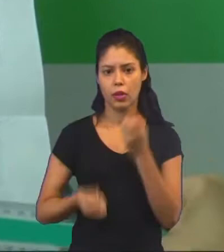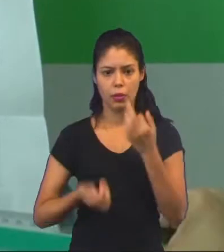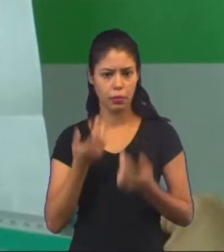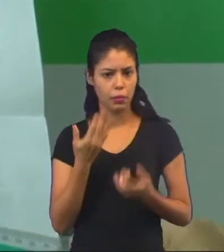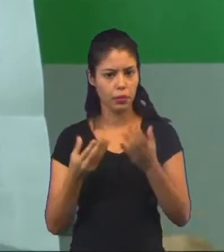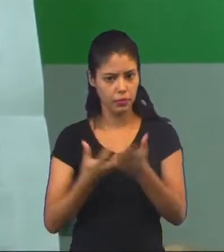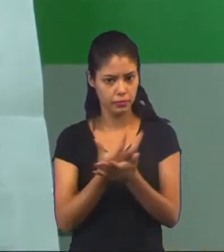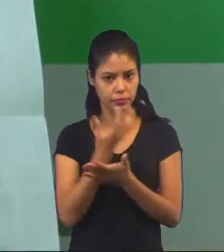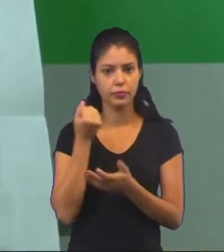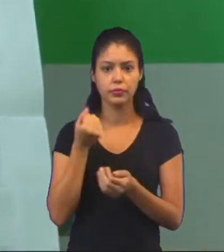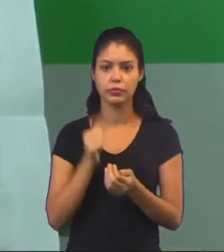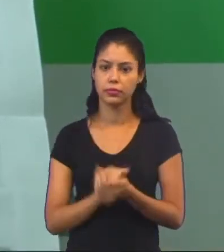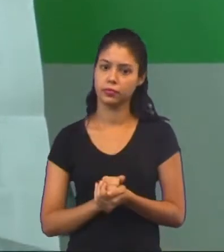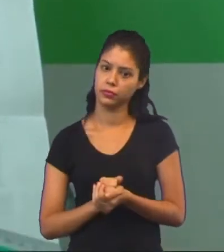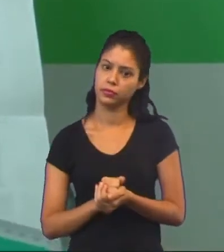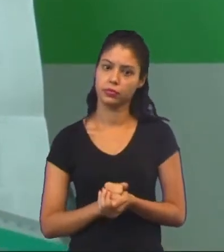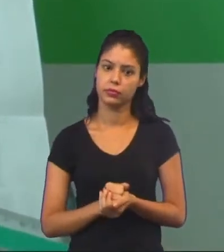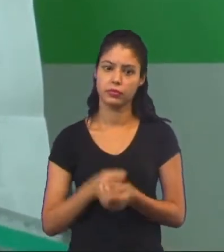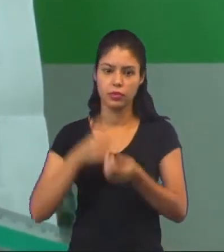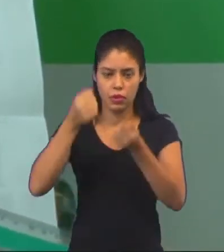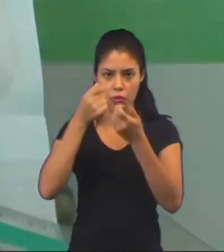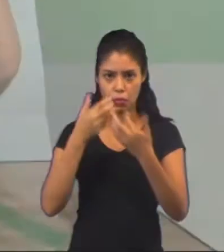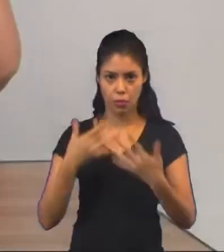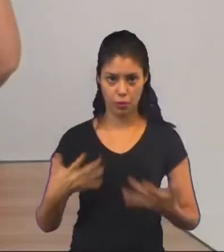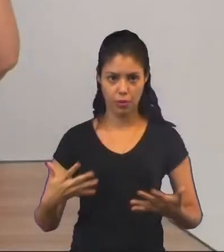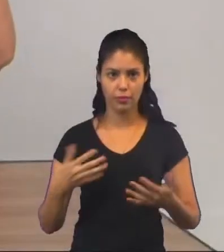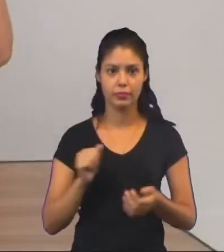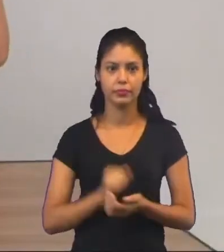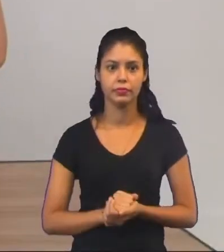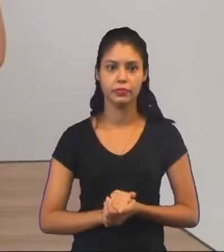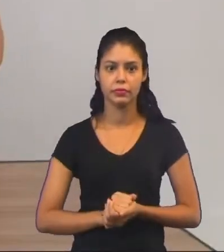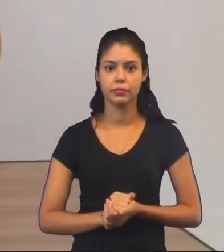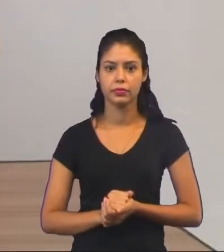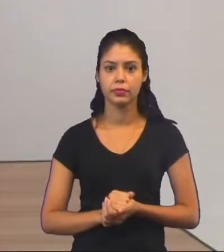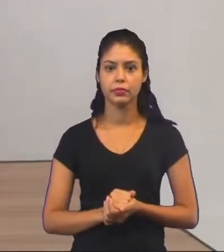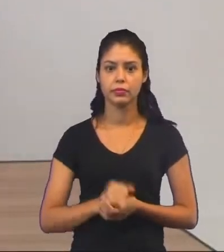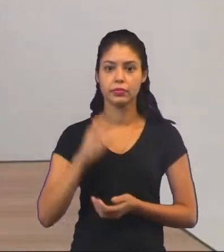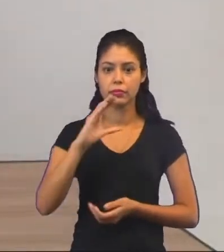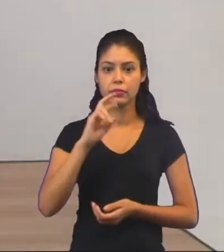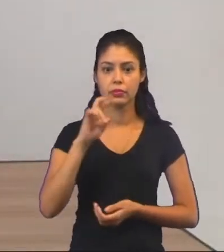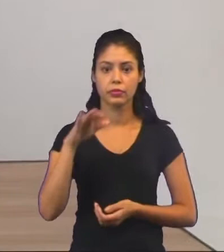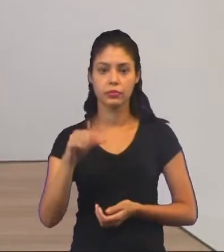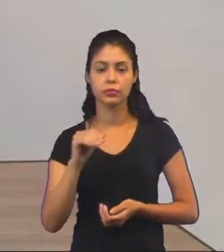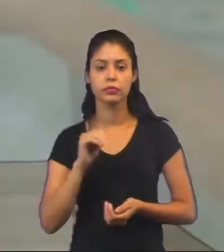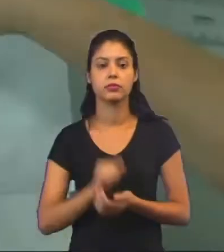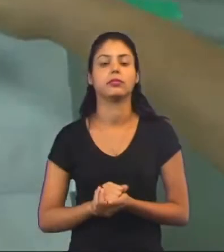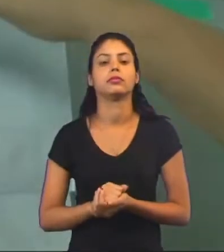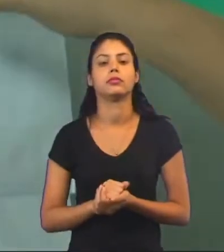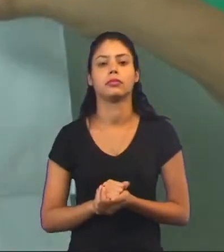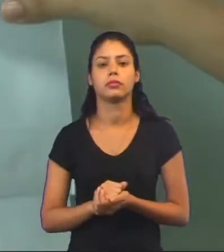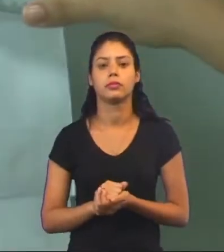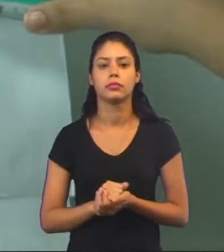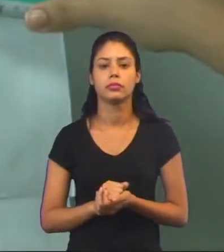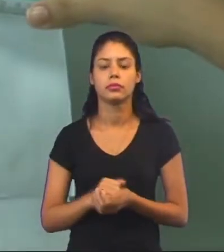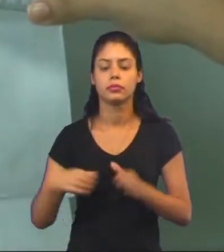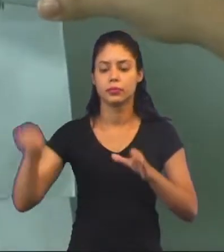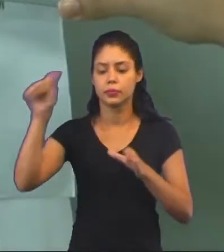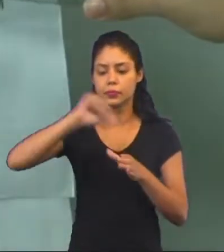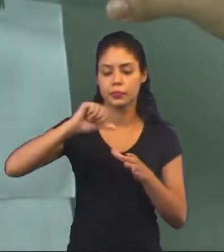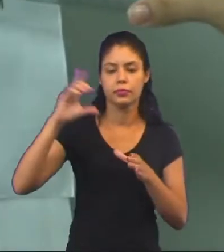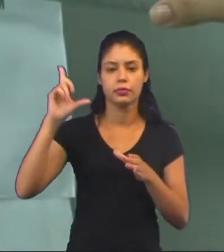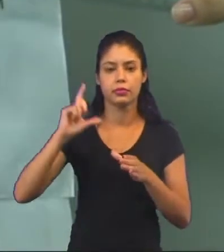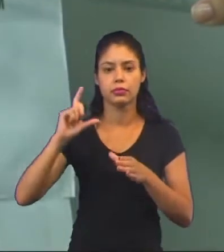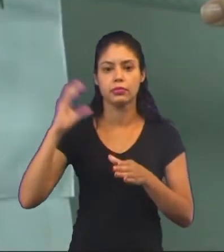fervura, retire do fogo e escorra o abacaxi. Creme. No liquidificador, coloque o